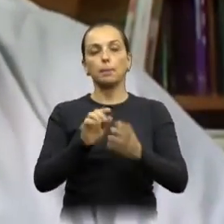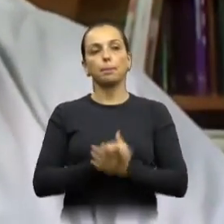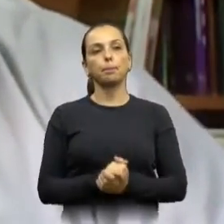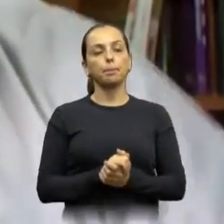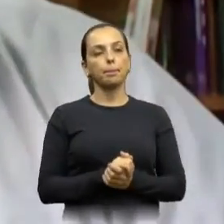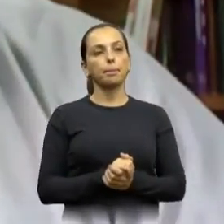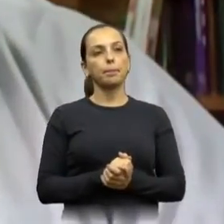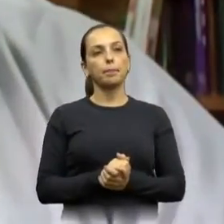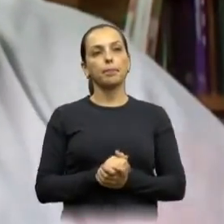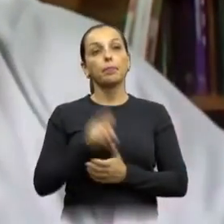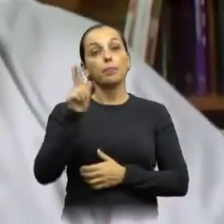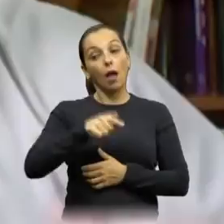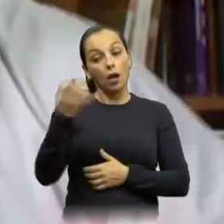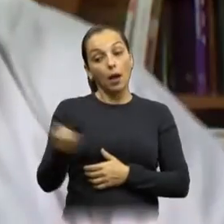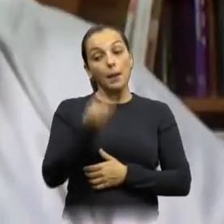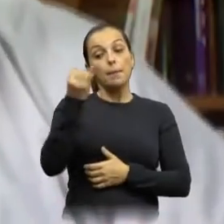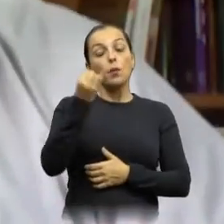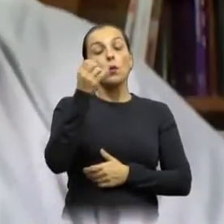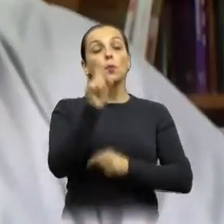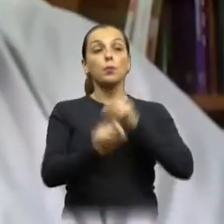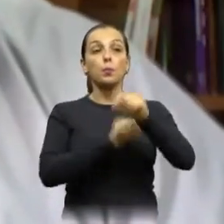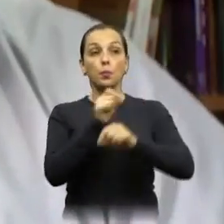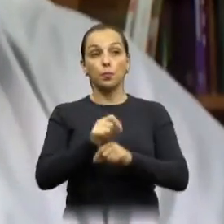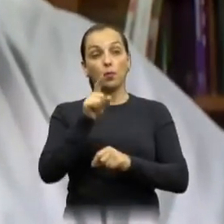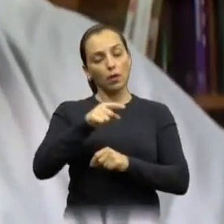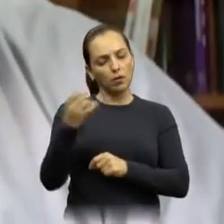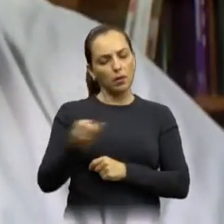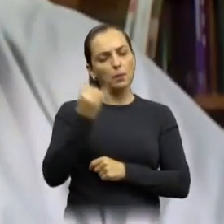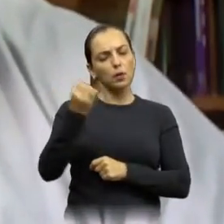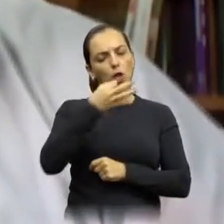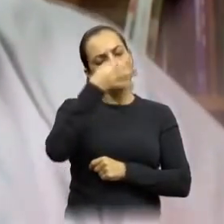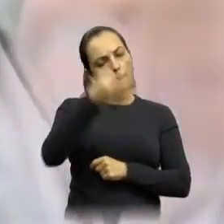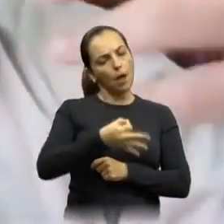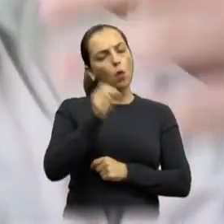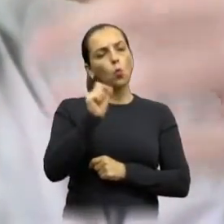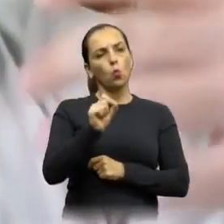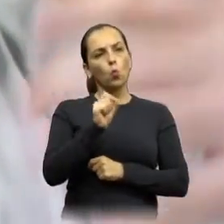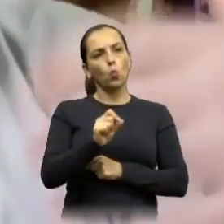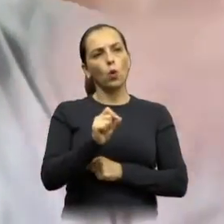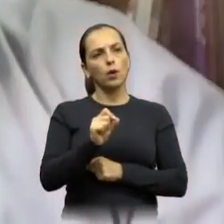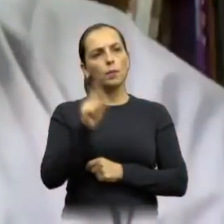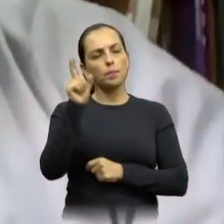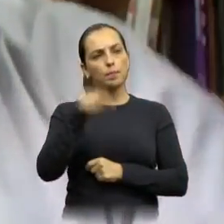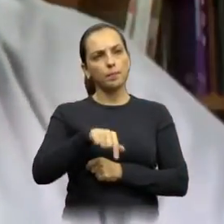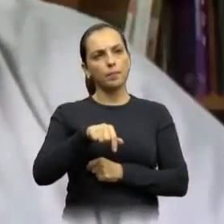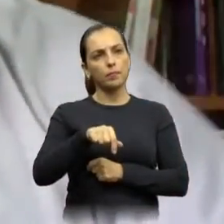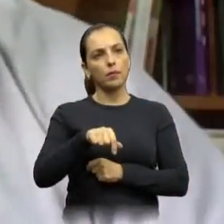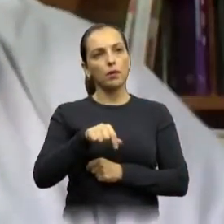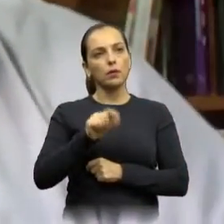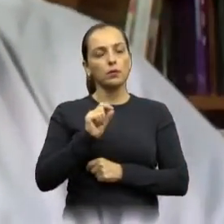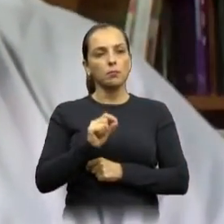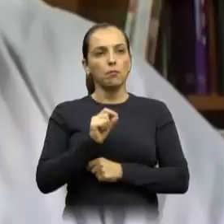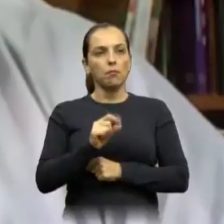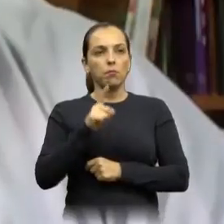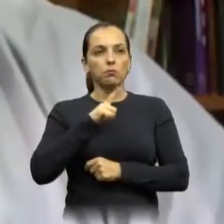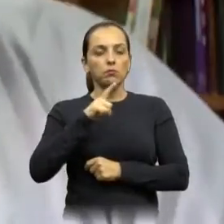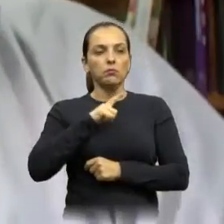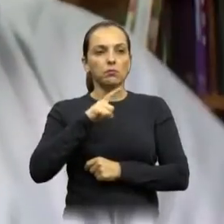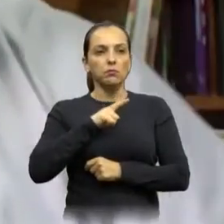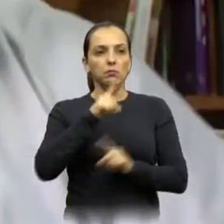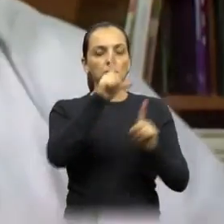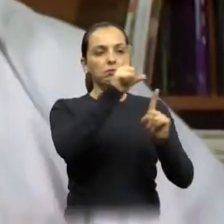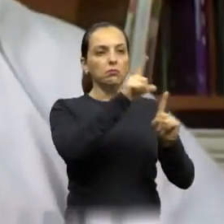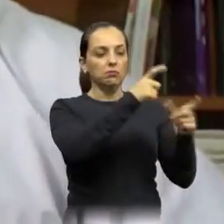disso, a gente acha que é muito importante, julgamos muito importante a oferta, né, de outros